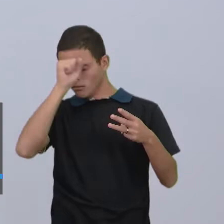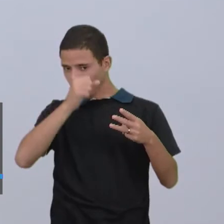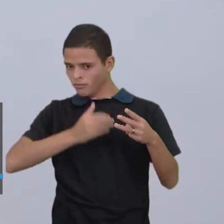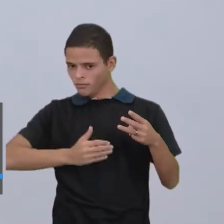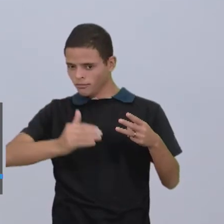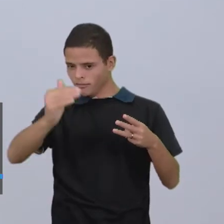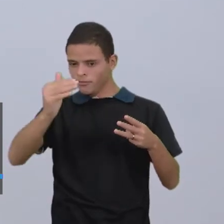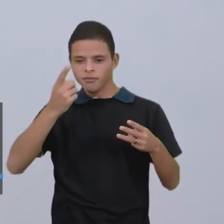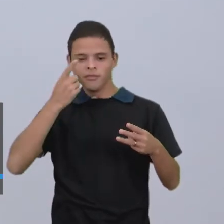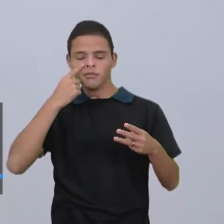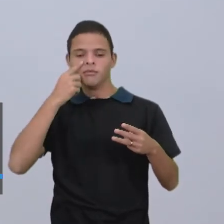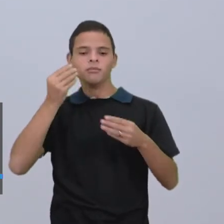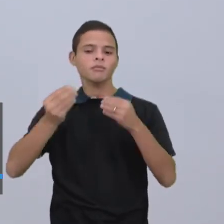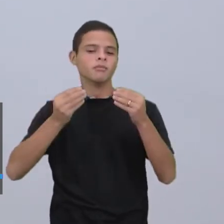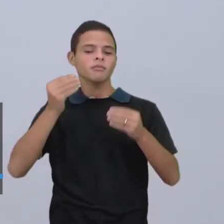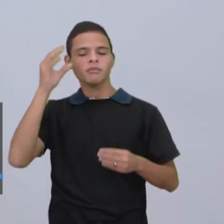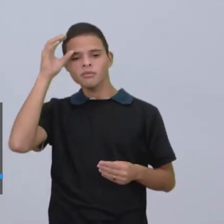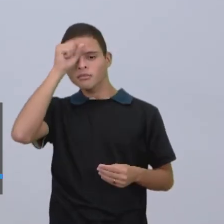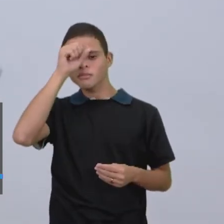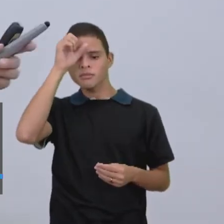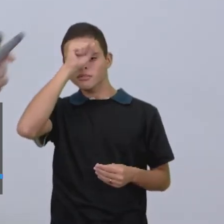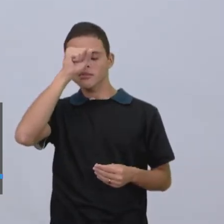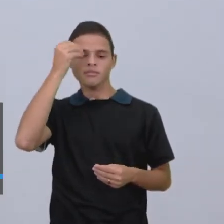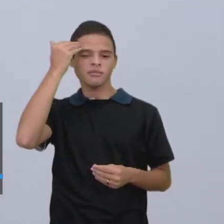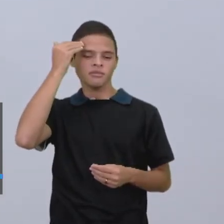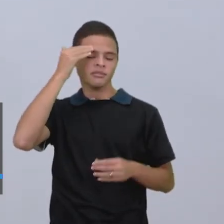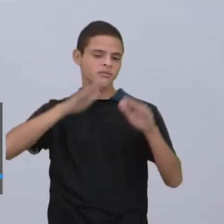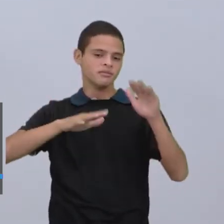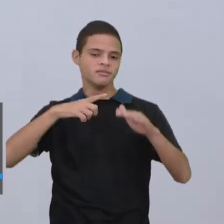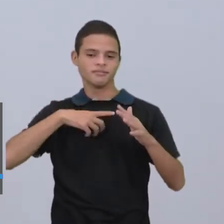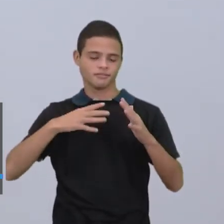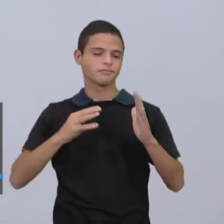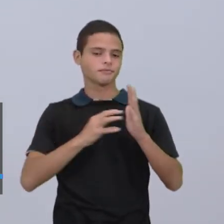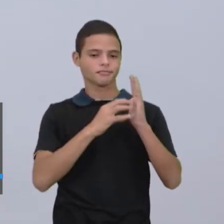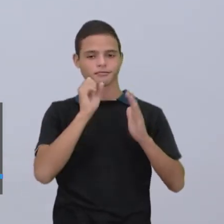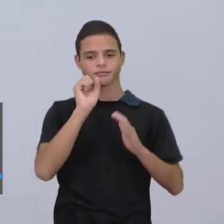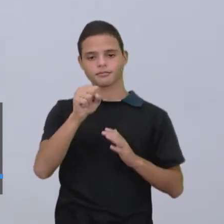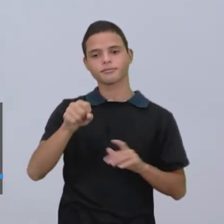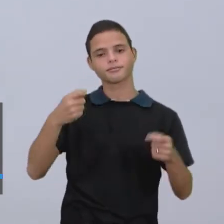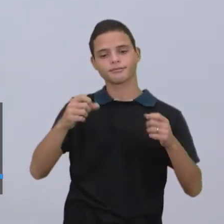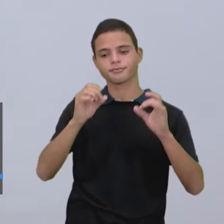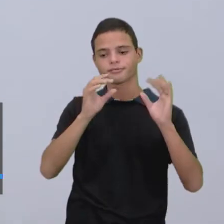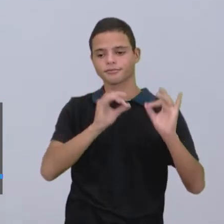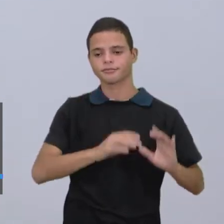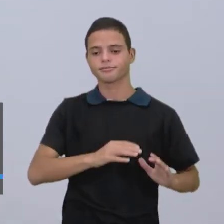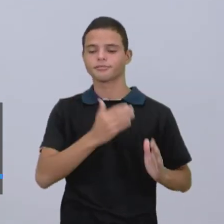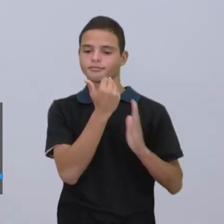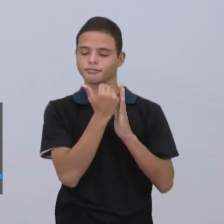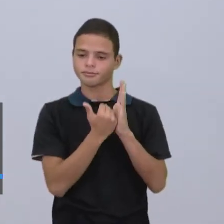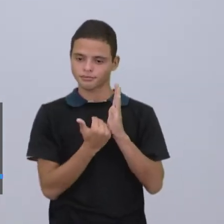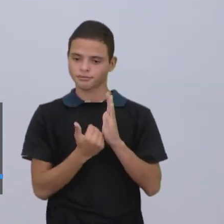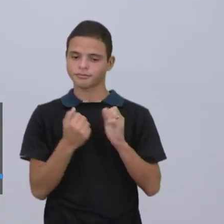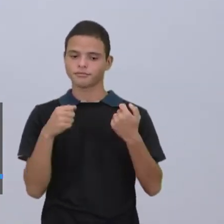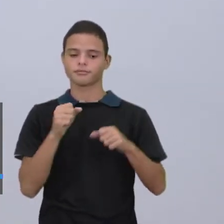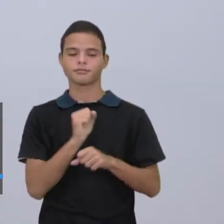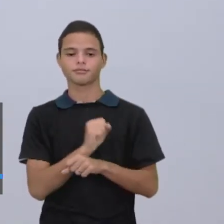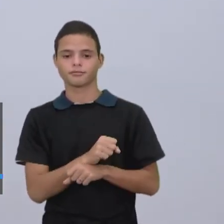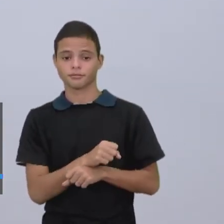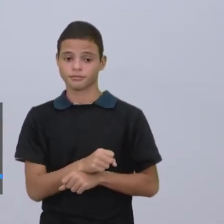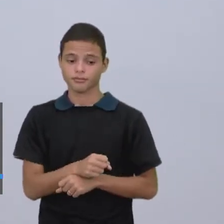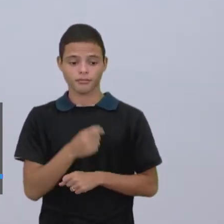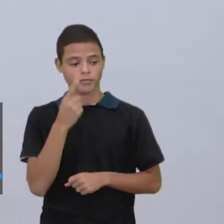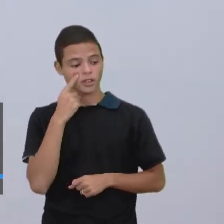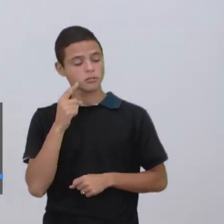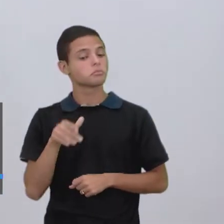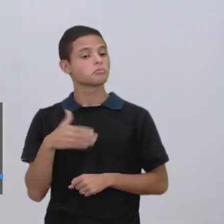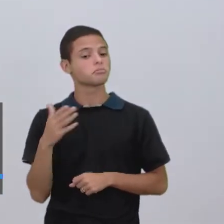para escolher, para poder escolher direitinho, porque, lembra, interfere, ó, tá falando lá. Precisa de um critério para determinar? Precisa de um critério. Então a gente vai ter que ver qual que a gente vai